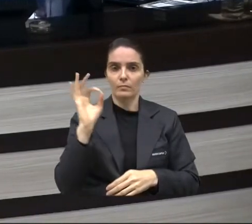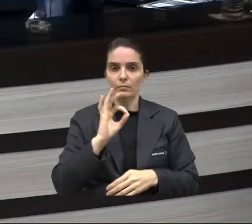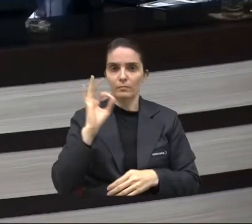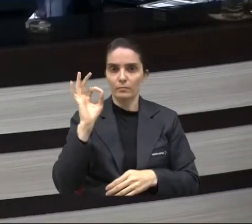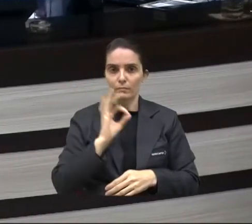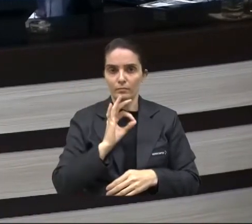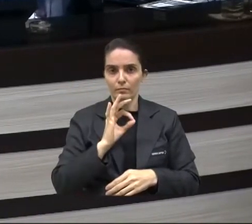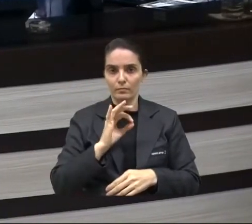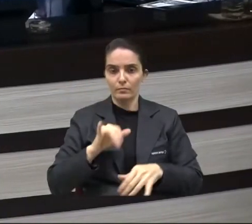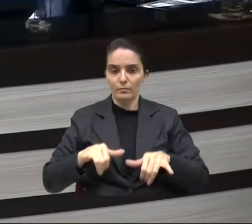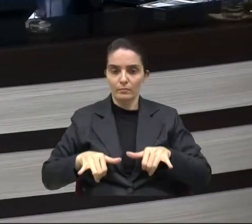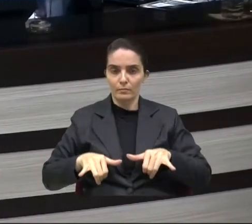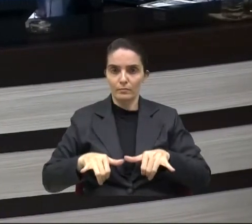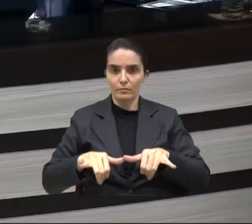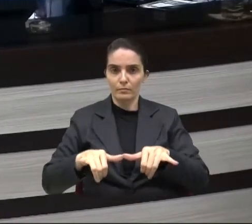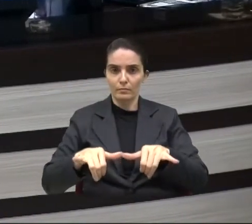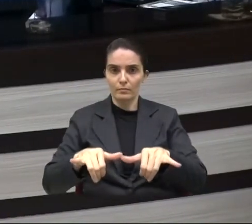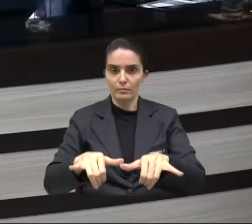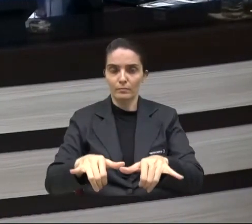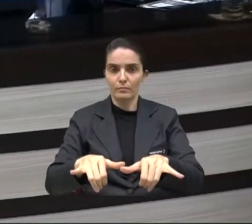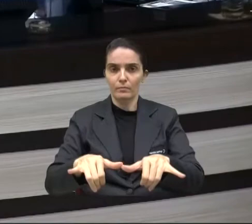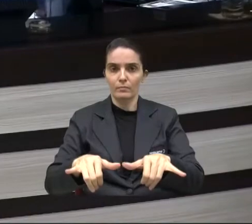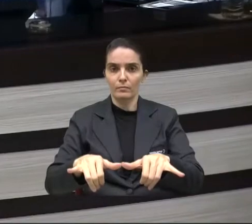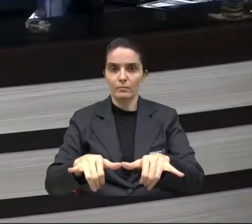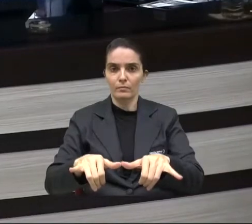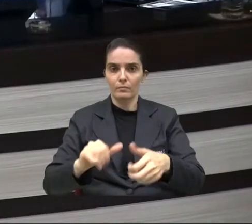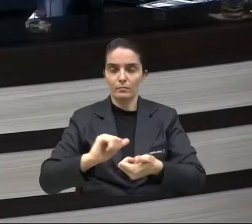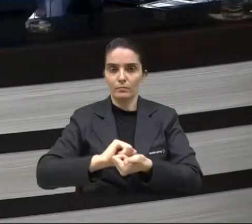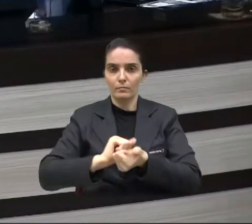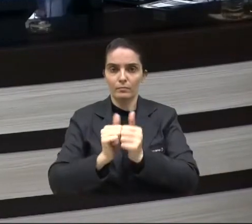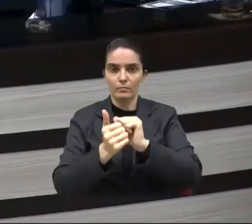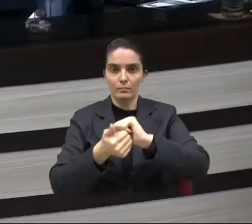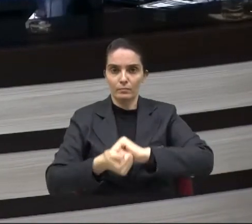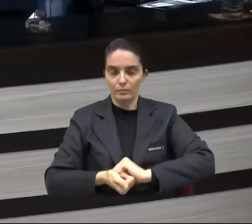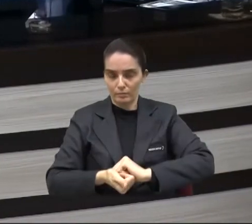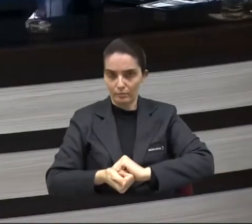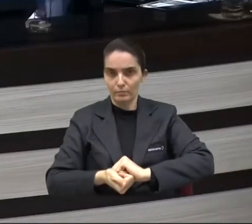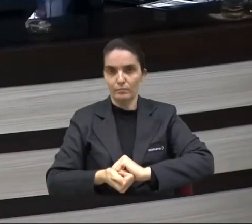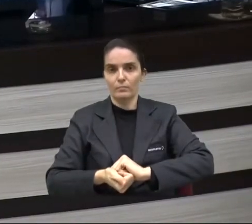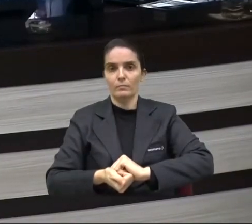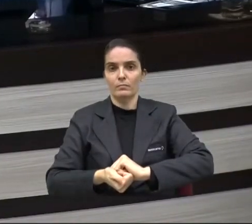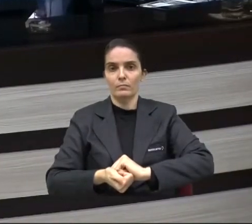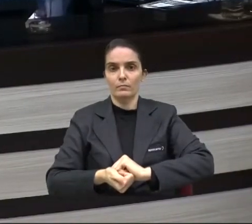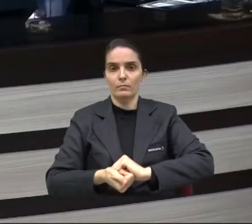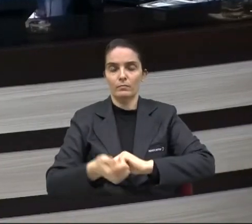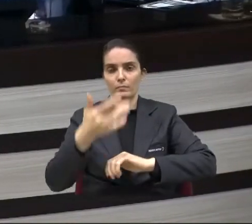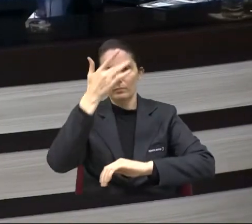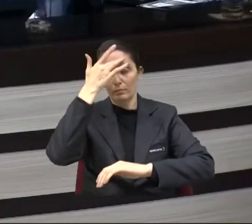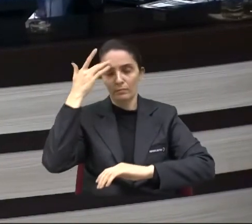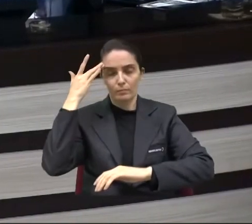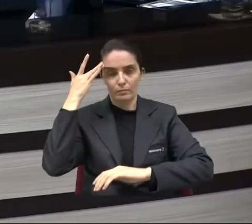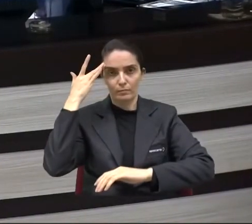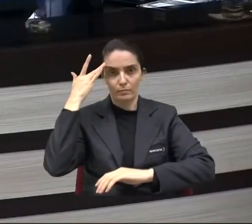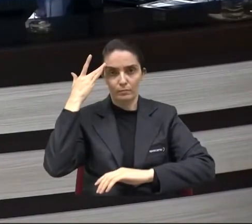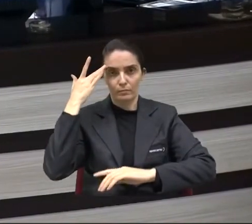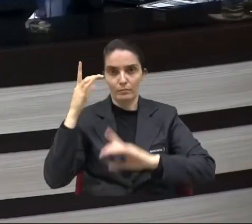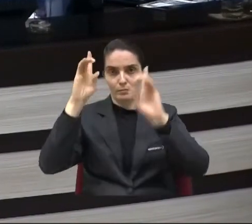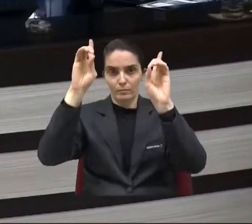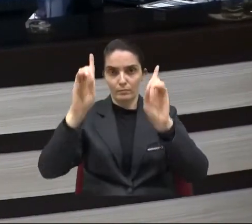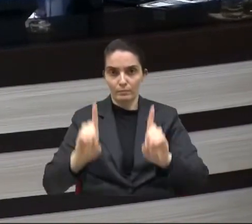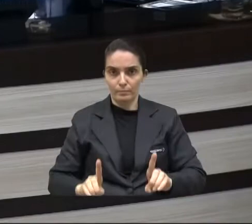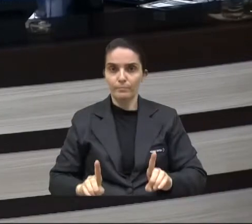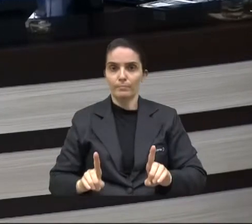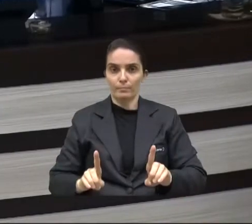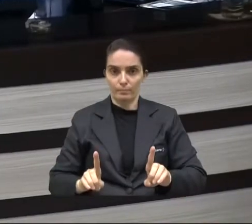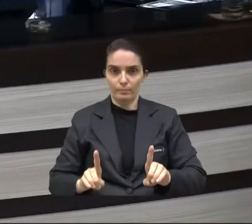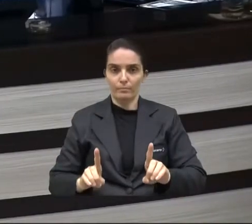de carrinhos de compras adaptados para locomoção de portadores com deficiência.